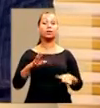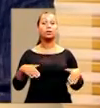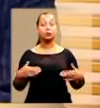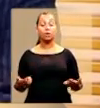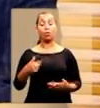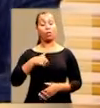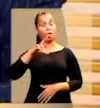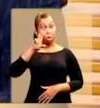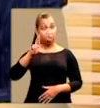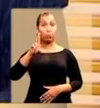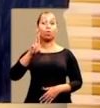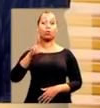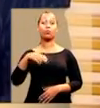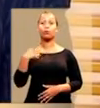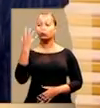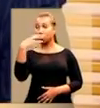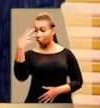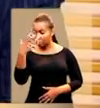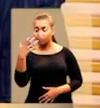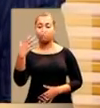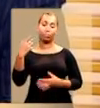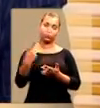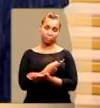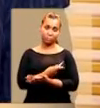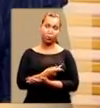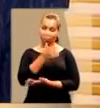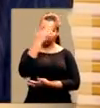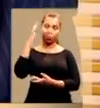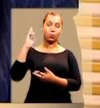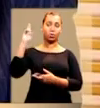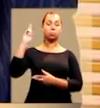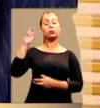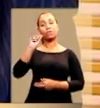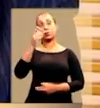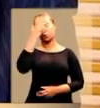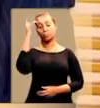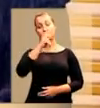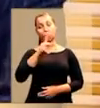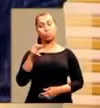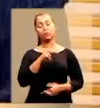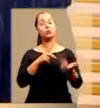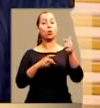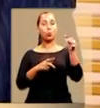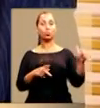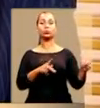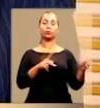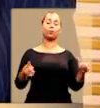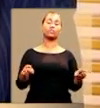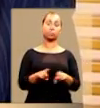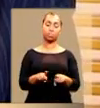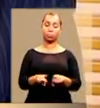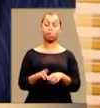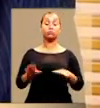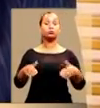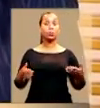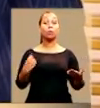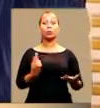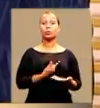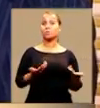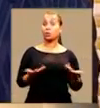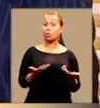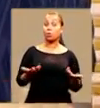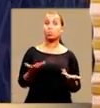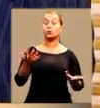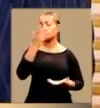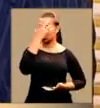dar. Então, por exemplo, eu um dia fui encantado. E quem foi responsável foi essa professora e mais algum outro professor da escola. Então,